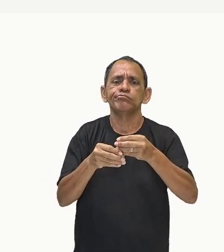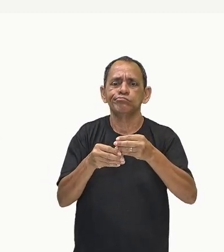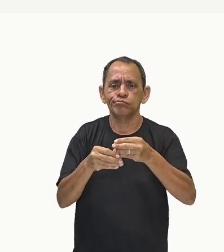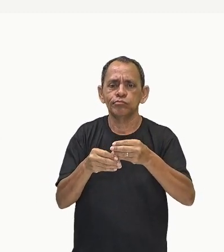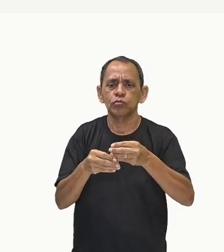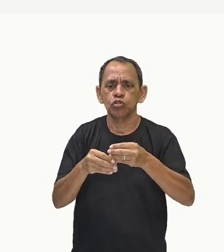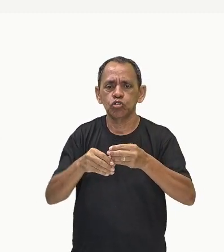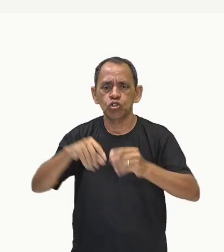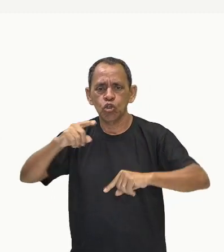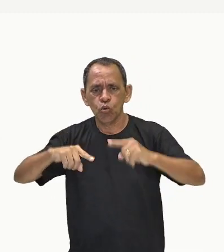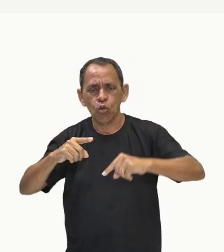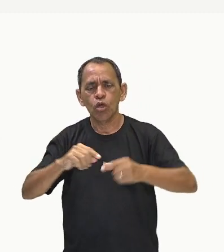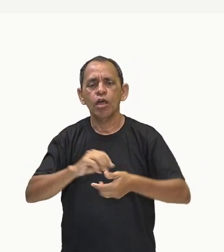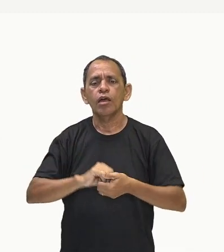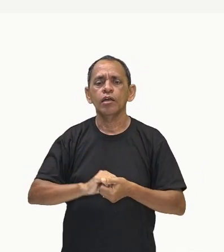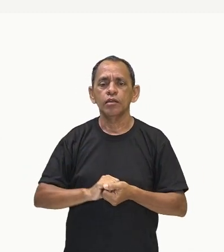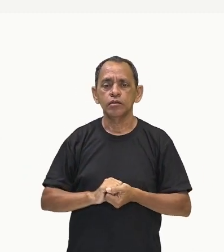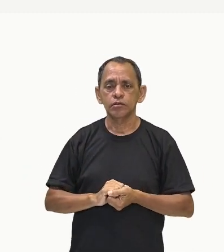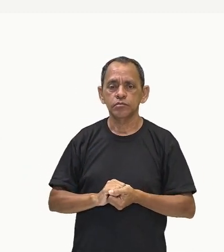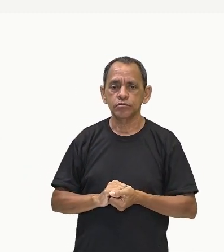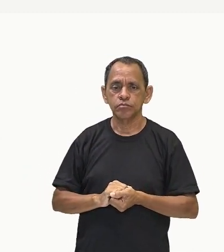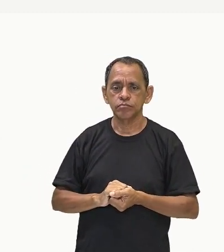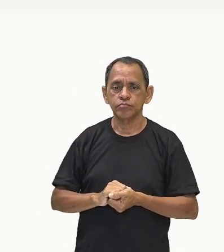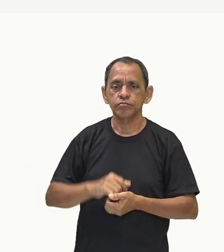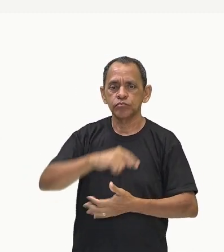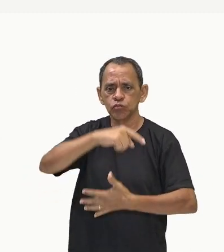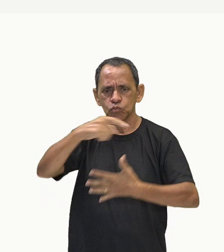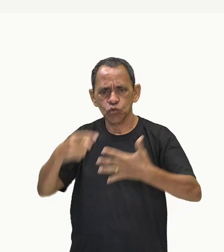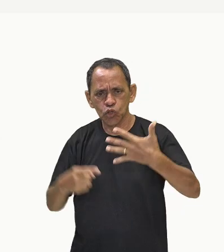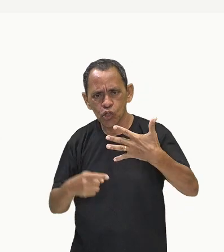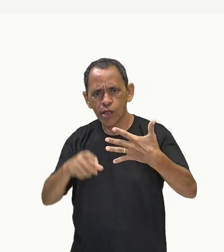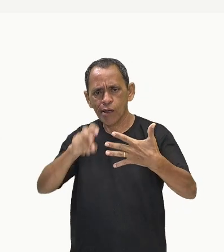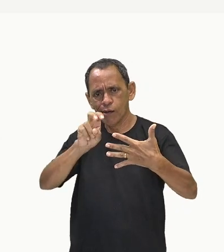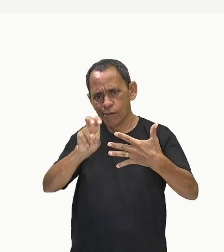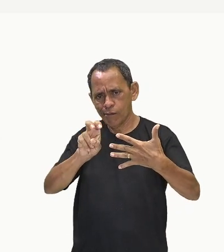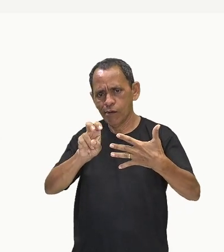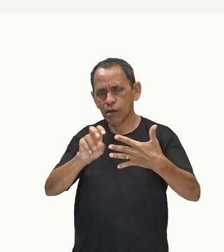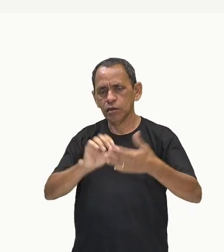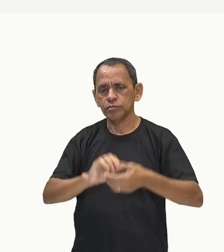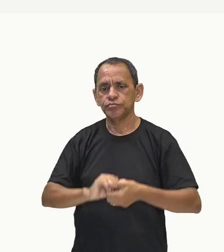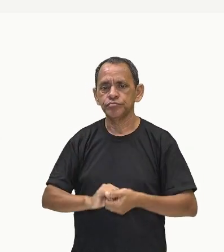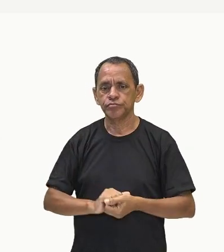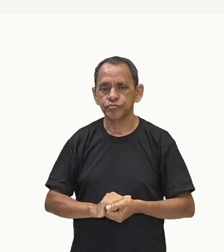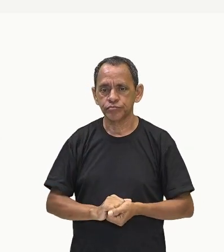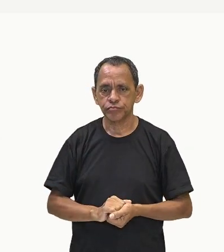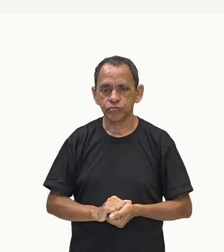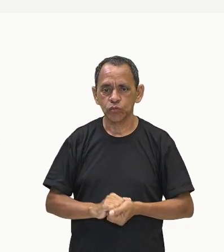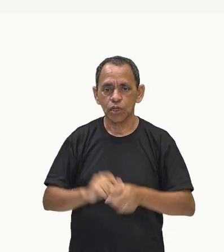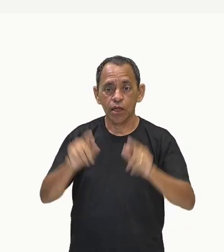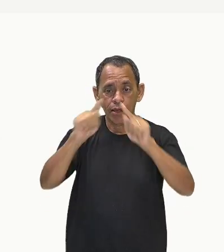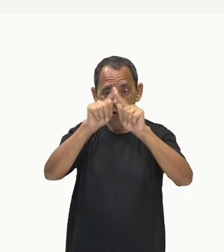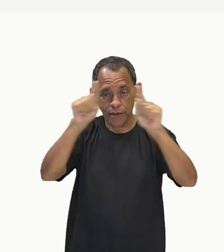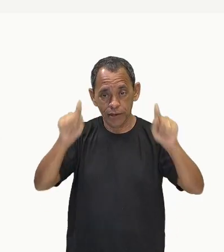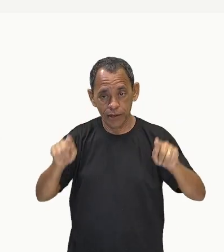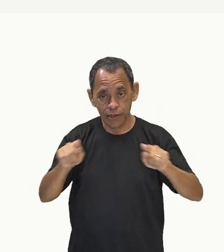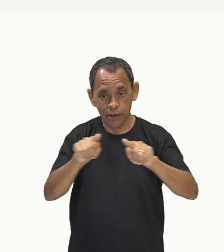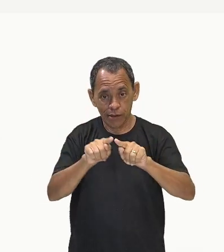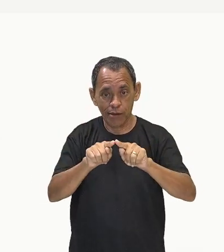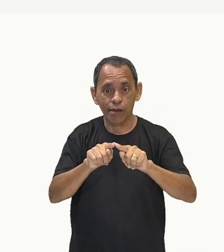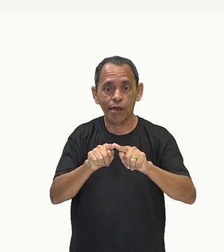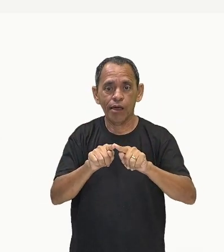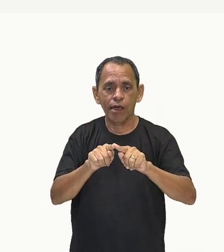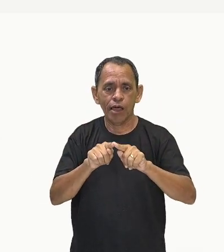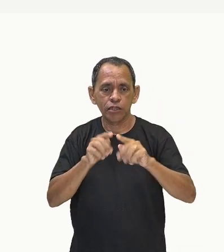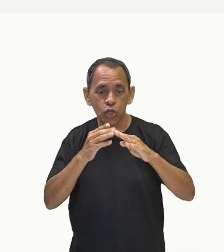os poliedros. Vamos botar aqui um tetraedro. Aresta é a interseção entre duas faces,